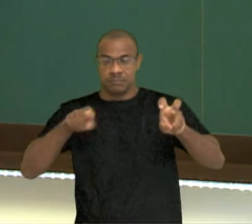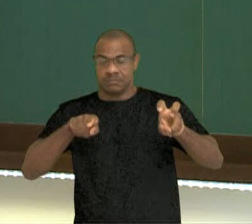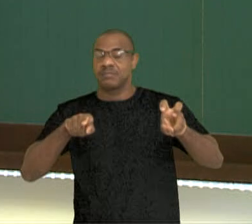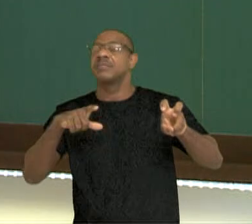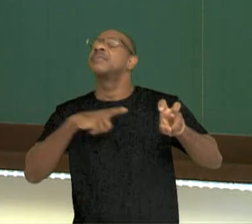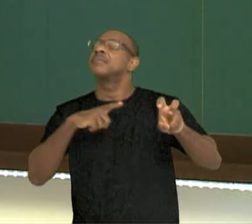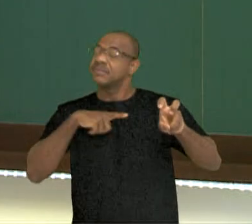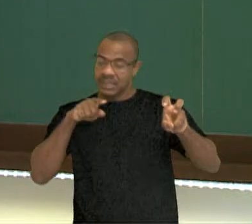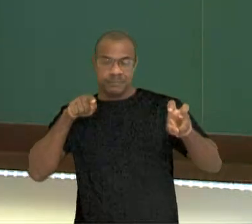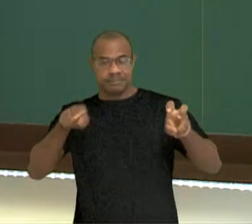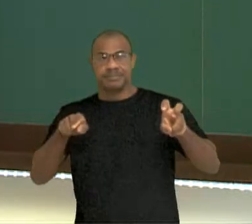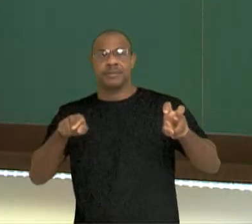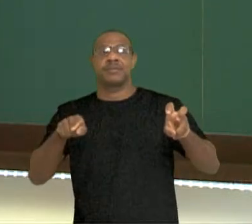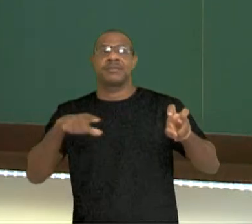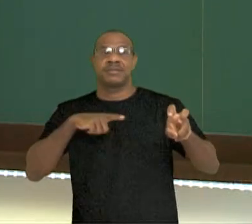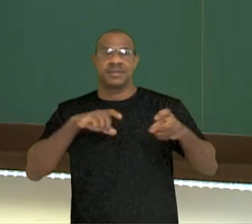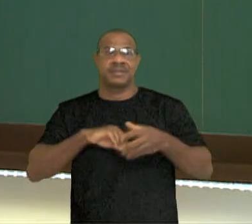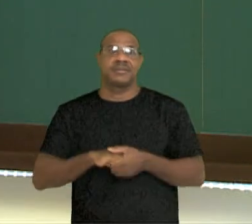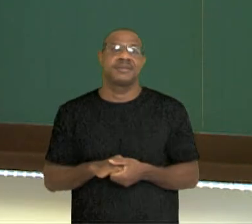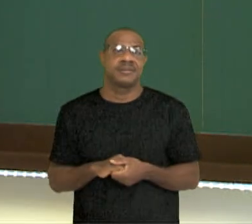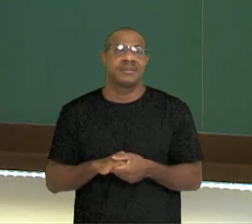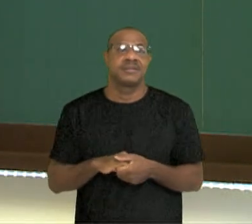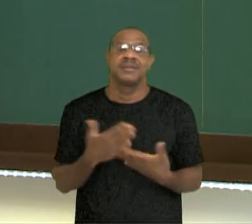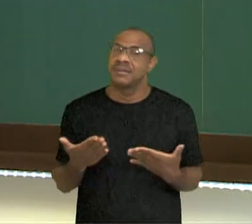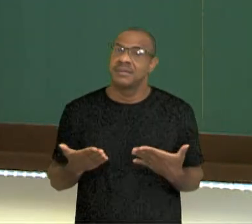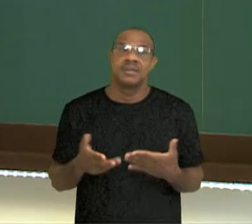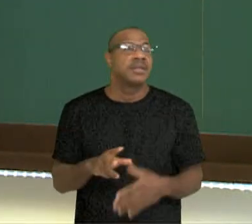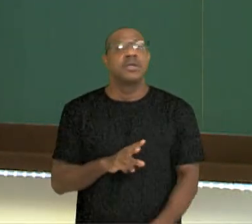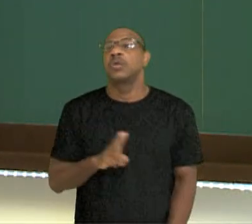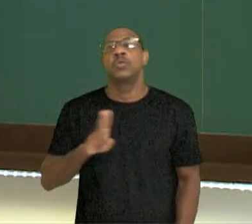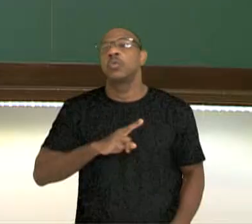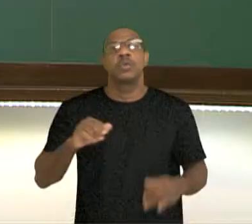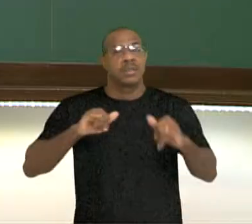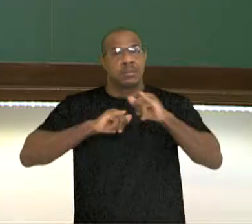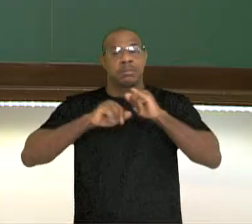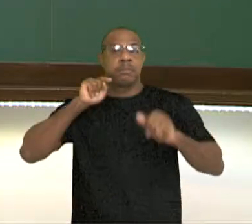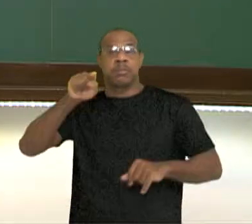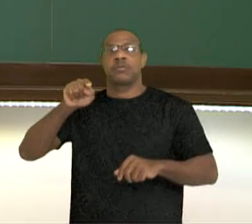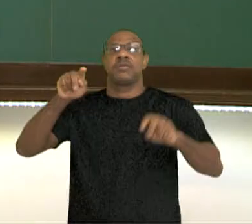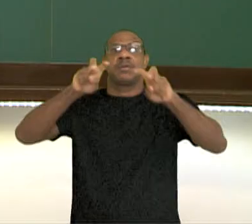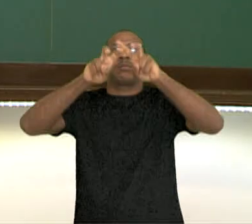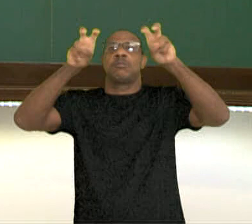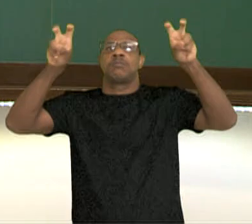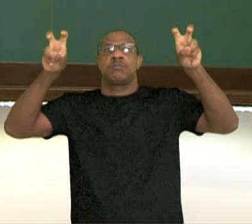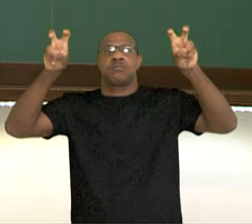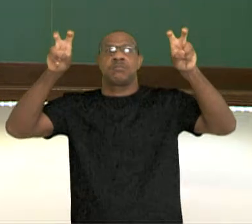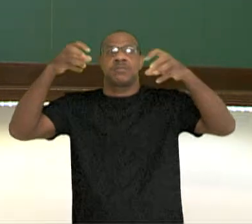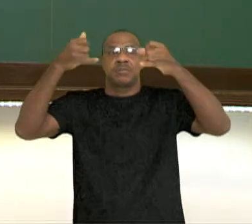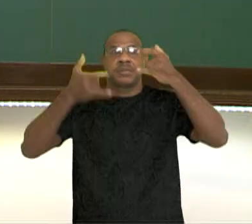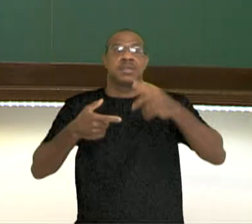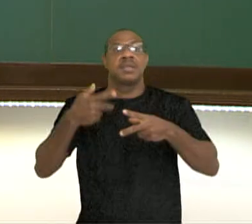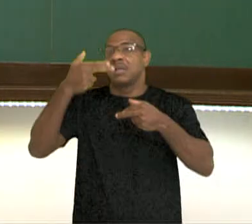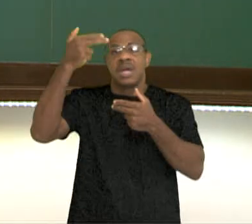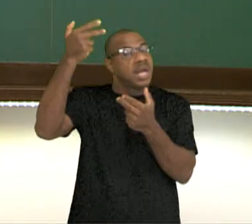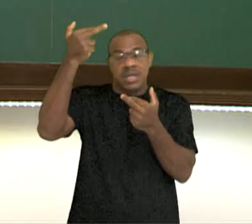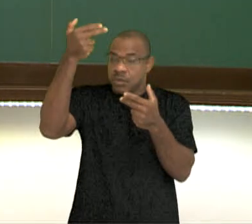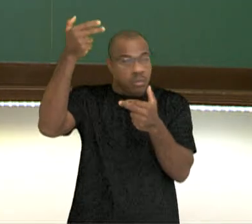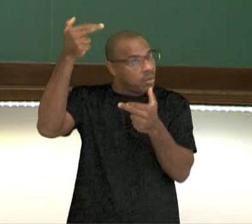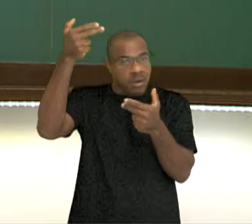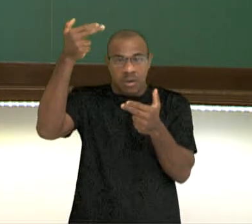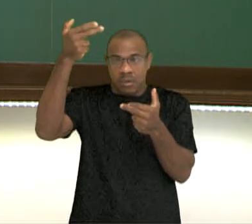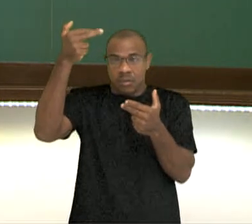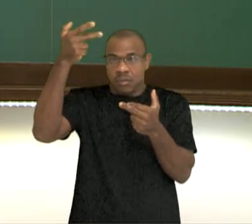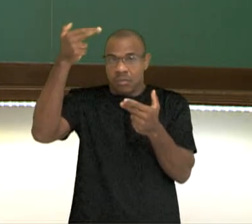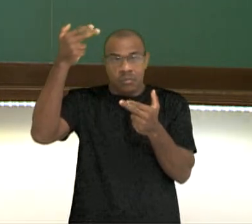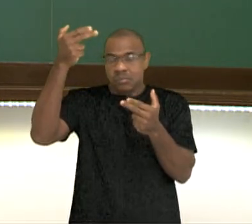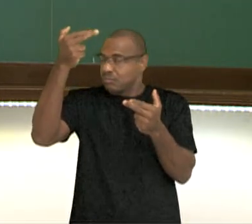Tanto a manchete quanto a linha fina não usam o ponto final. Estão falando da mesma coisa, do mesmo